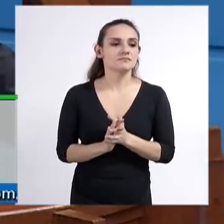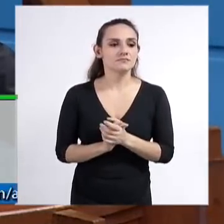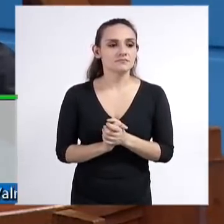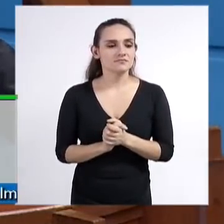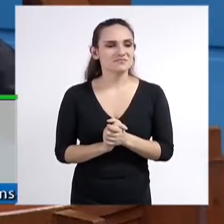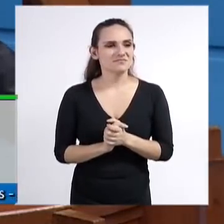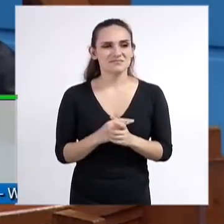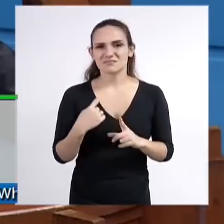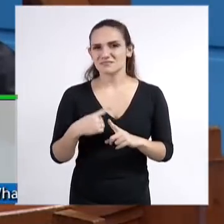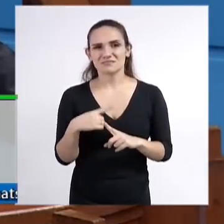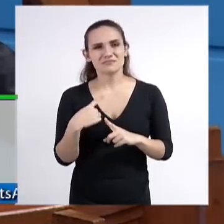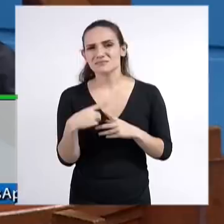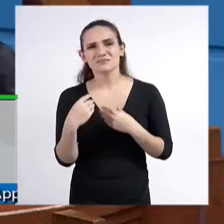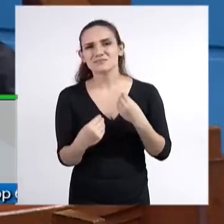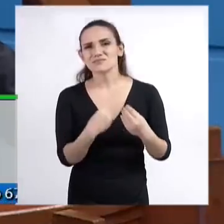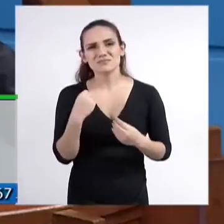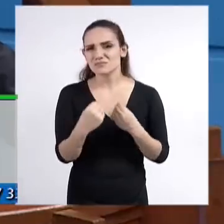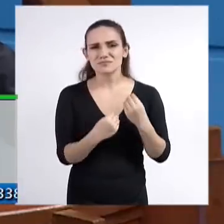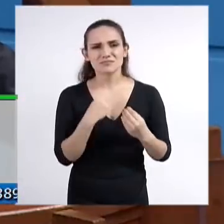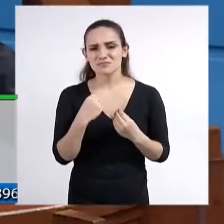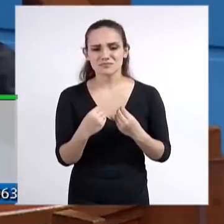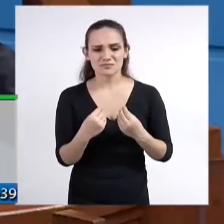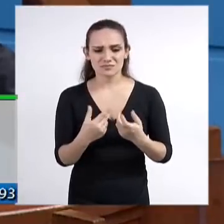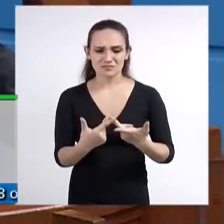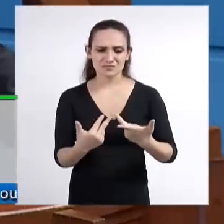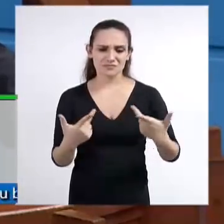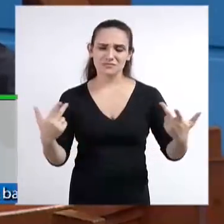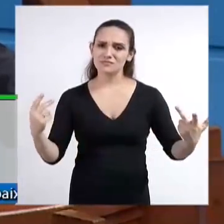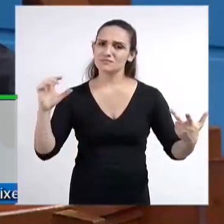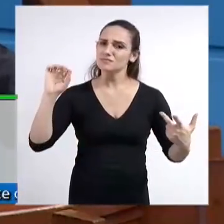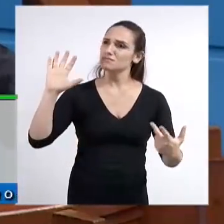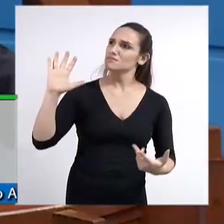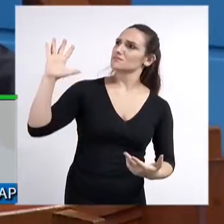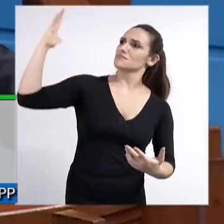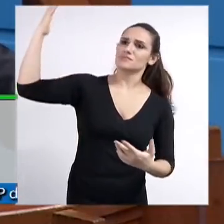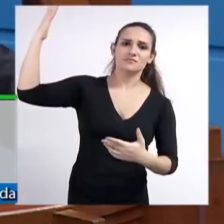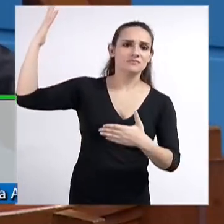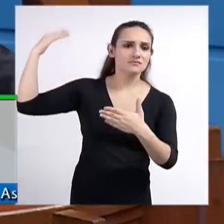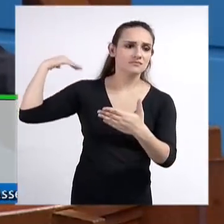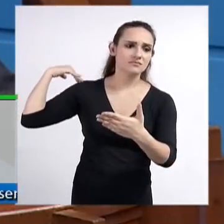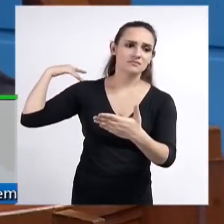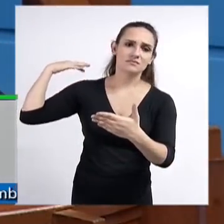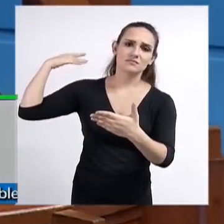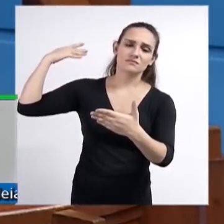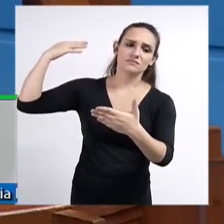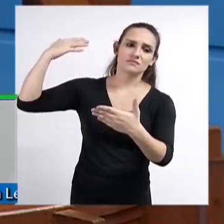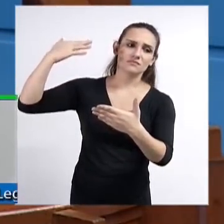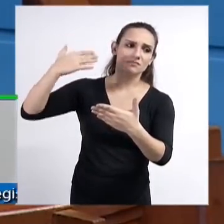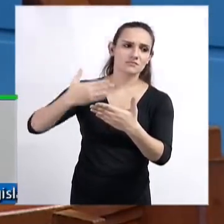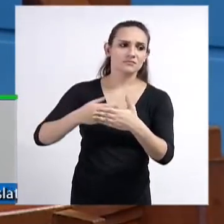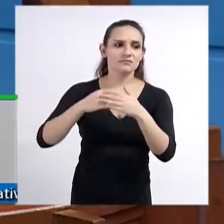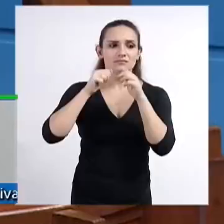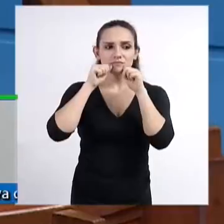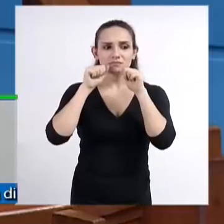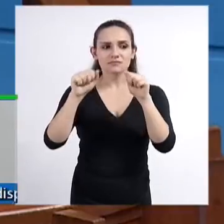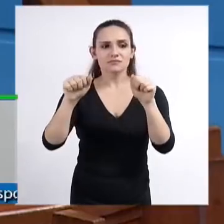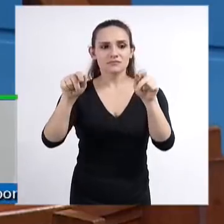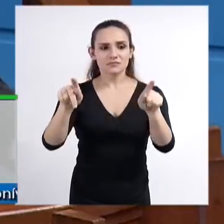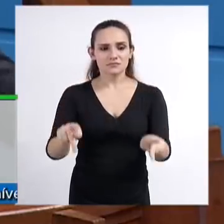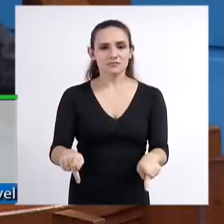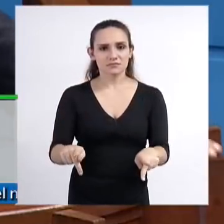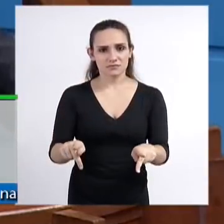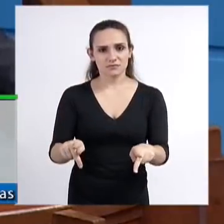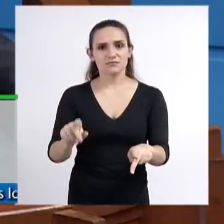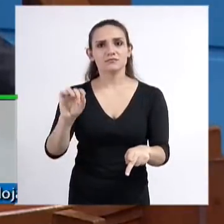pela forma, pela condução da audiência pública ontem na